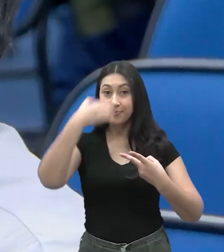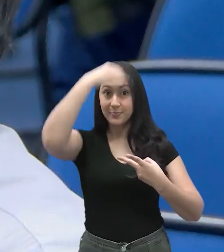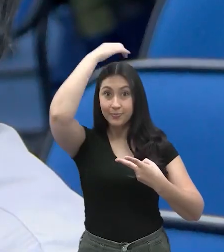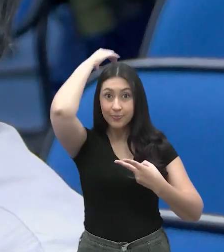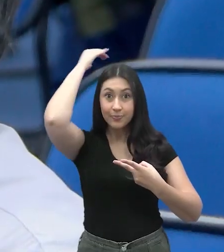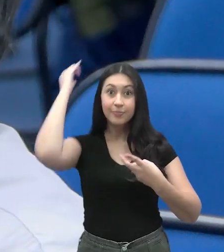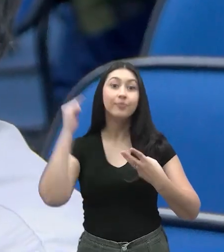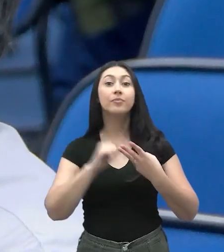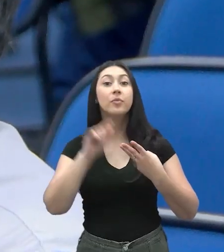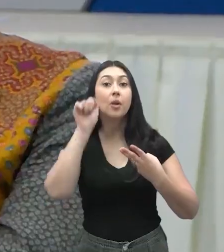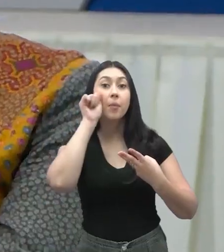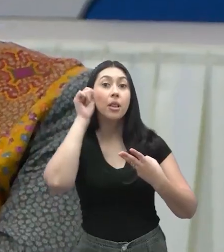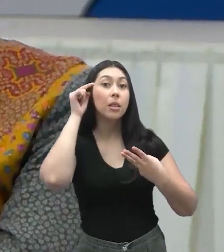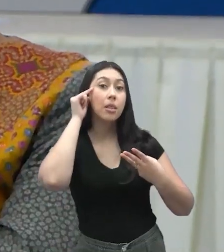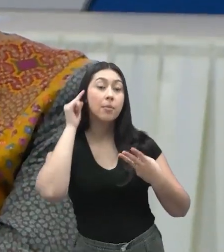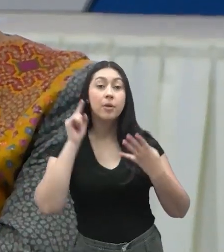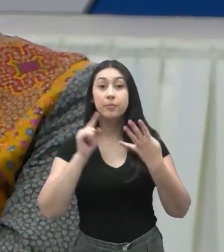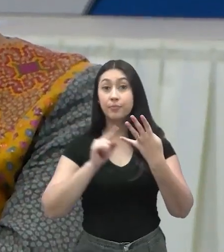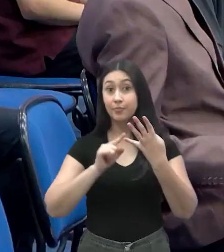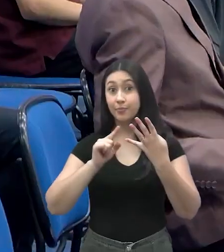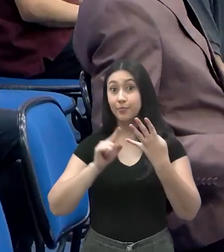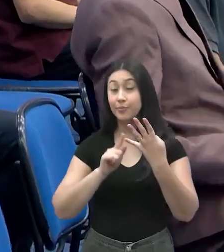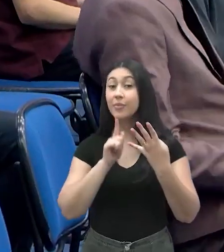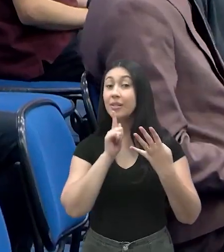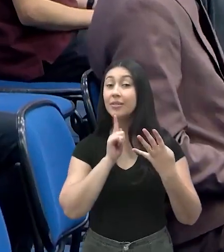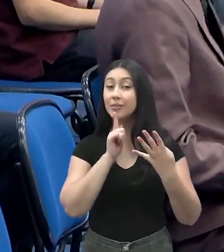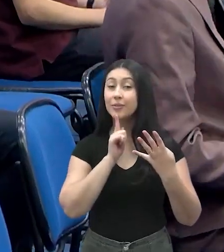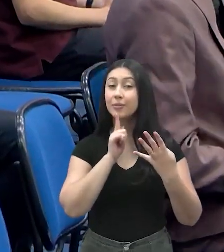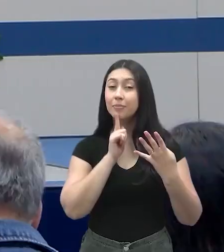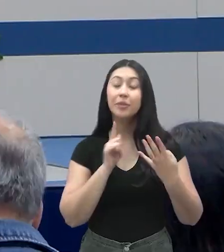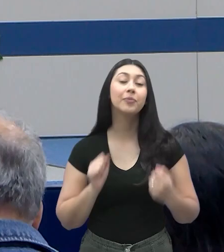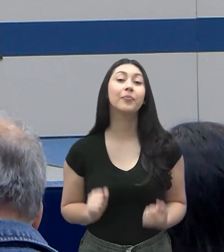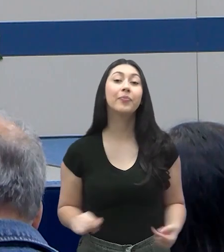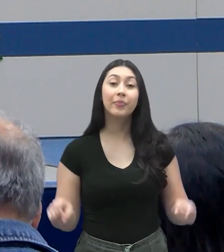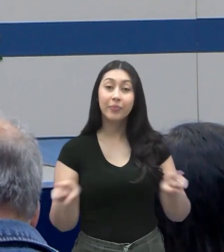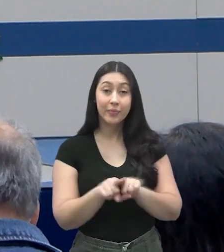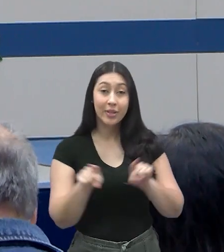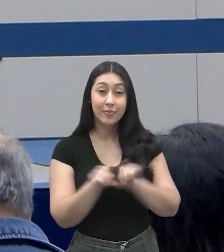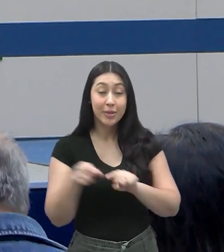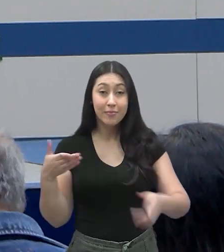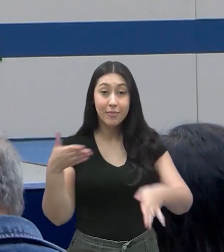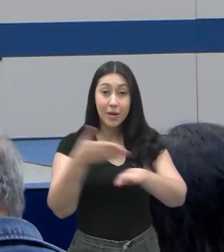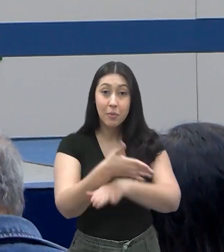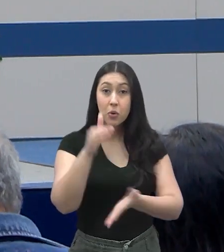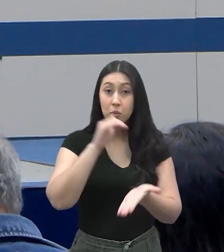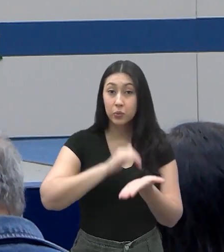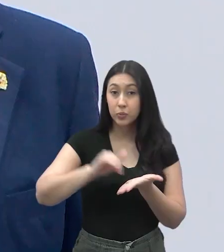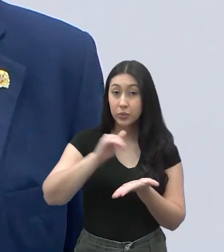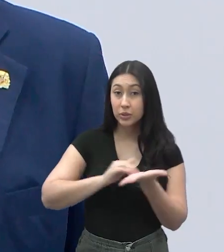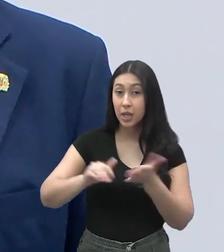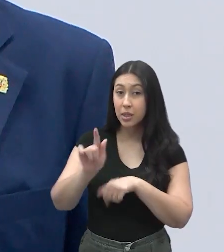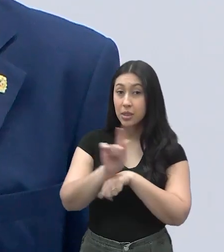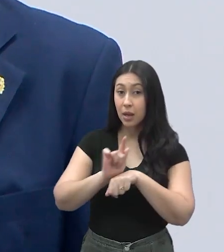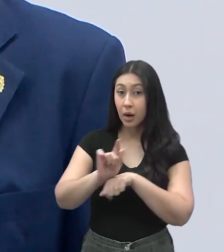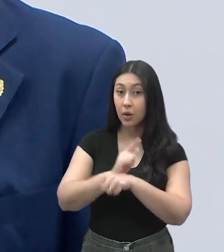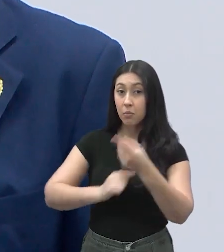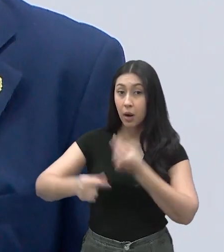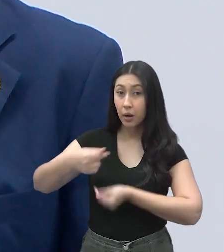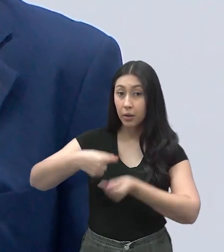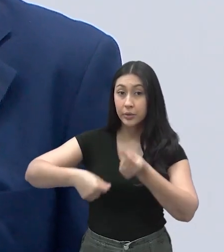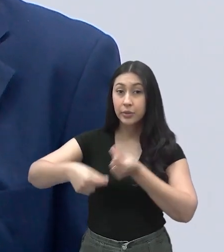Academia, Carlos Abranches, Amélia Naomi e Sérgio Camargo. Também participou do encontro o secretário de